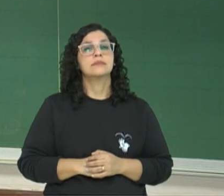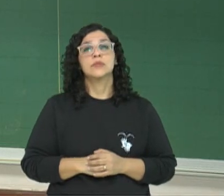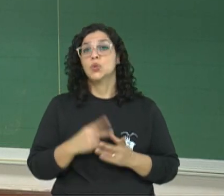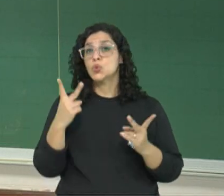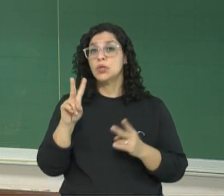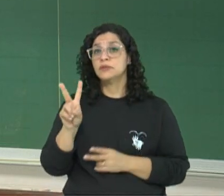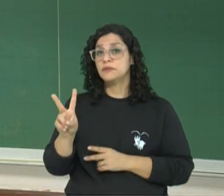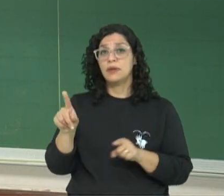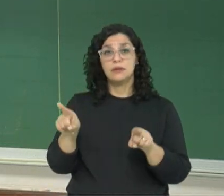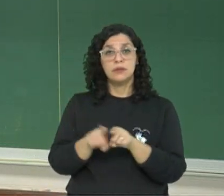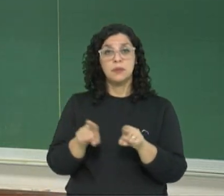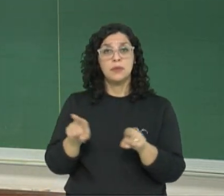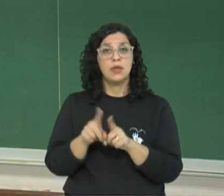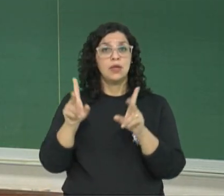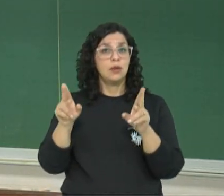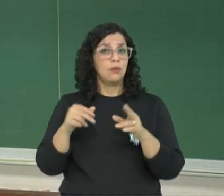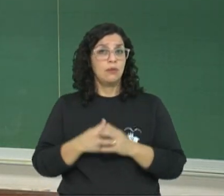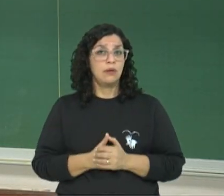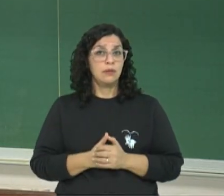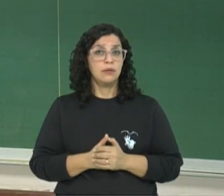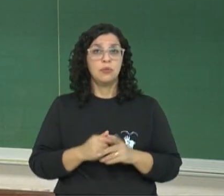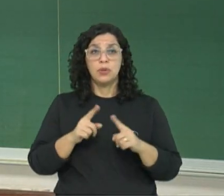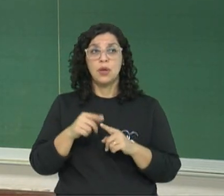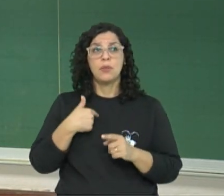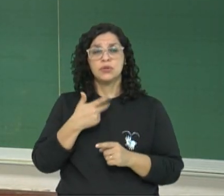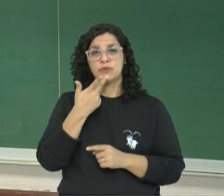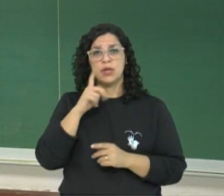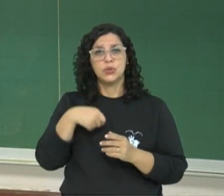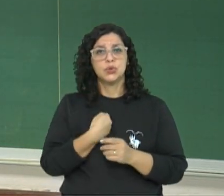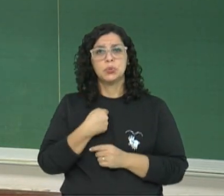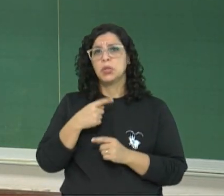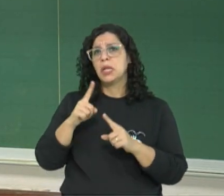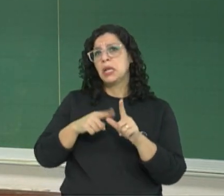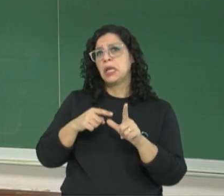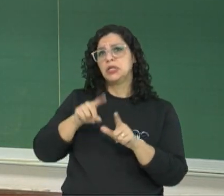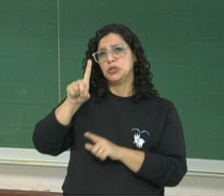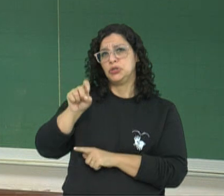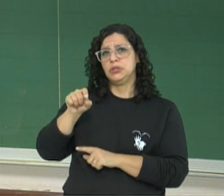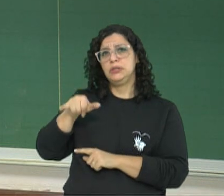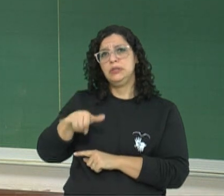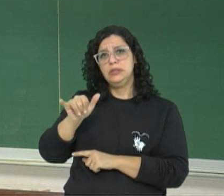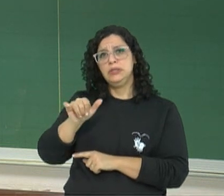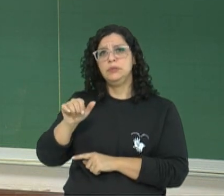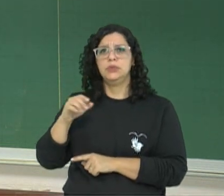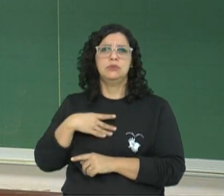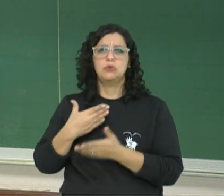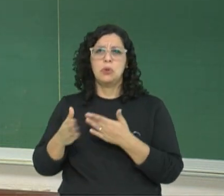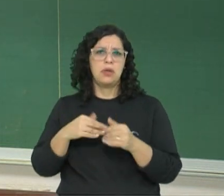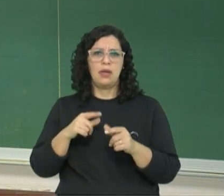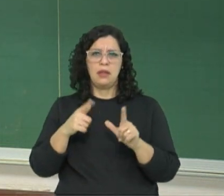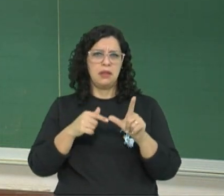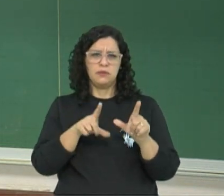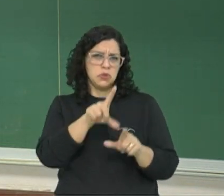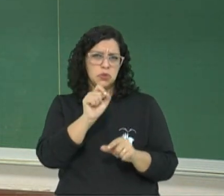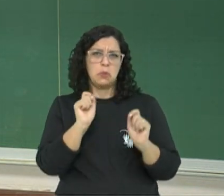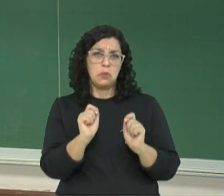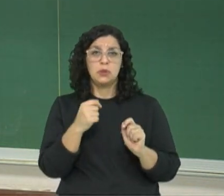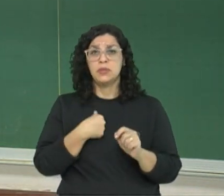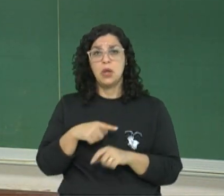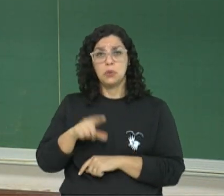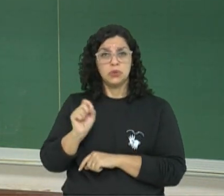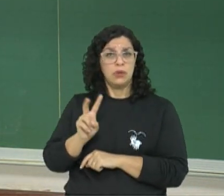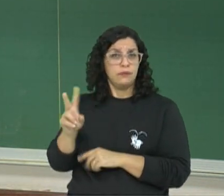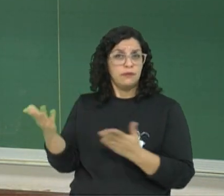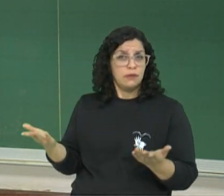B também tem um volume V. Eu poderia trabalhar aqui com qualquer letra, X, Y, bananinha, coraçãozinho, o que você quiser, certo?